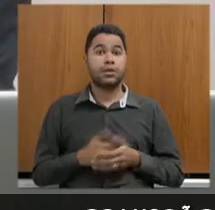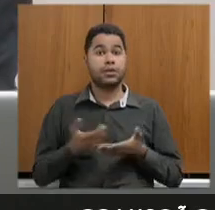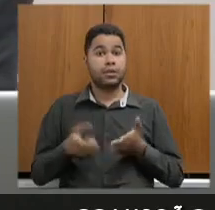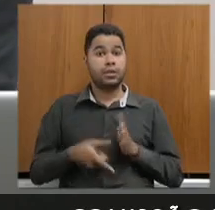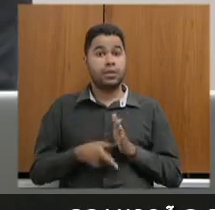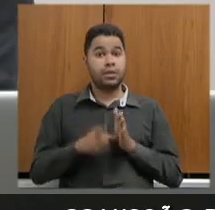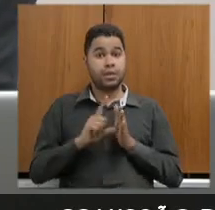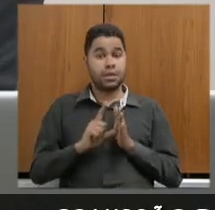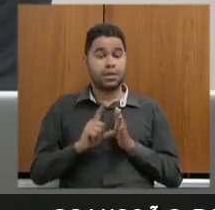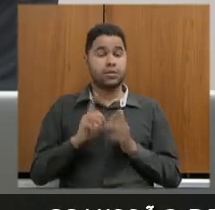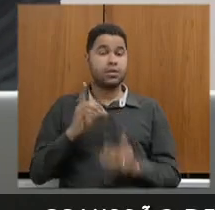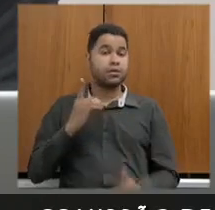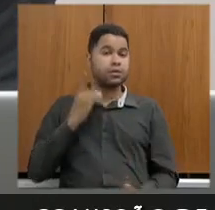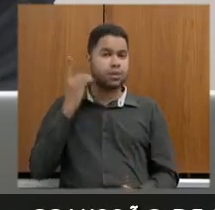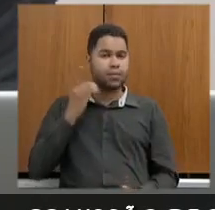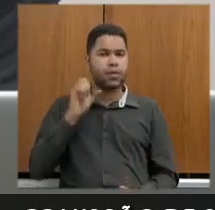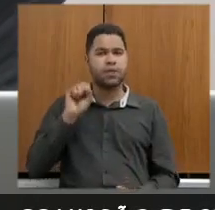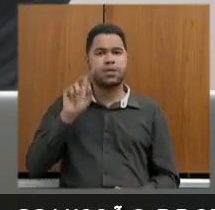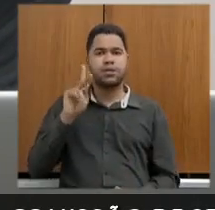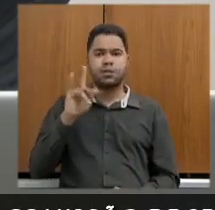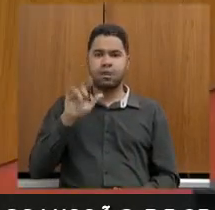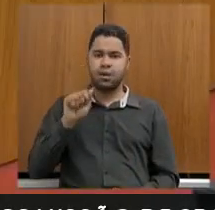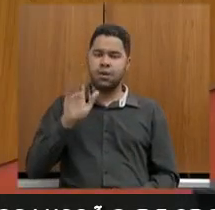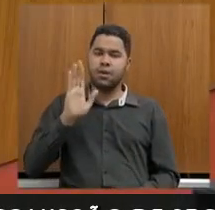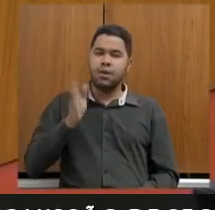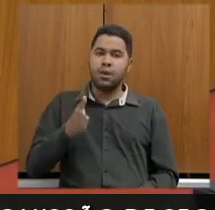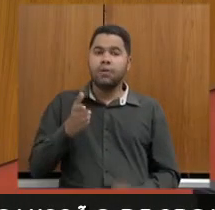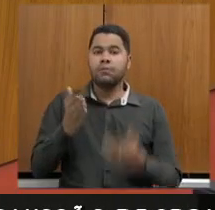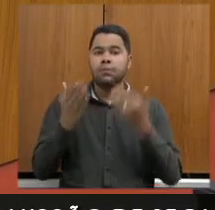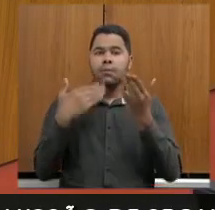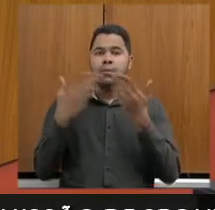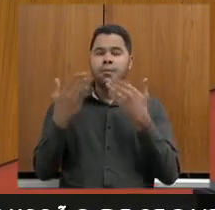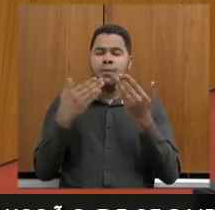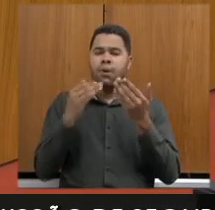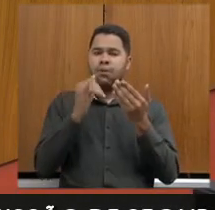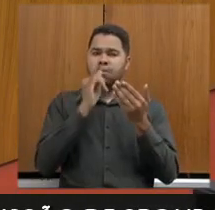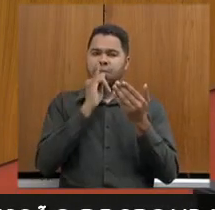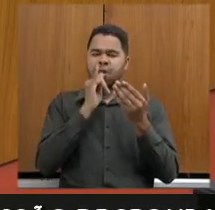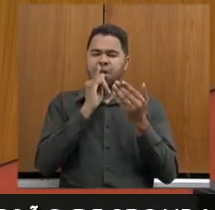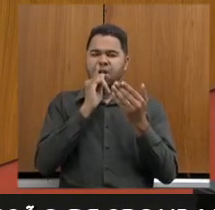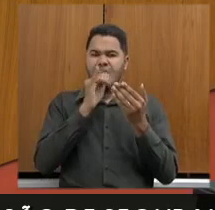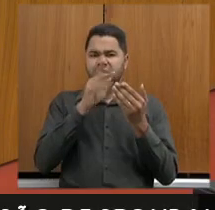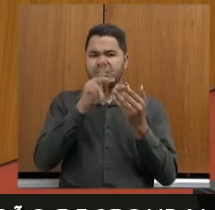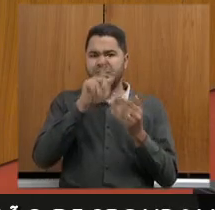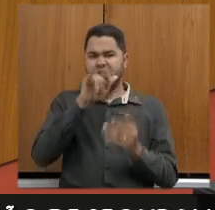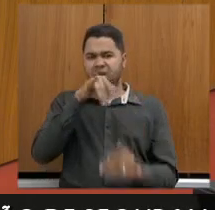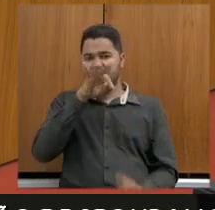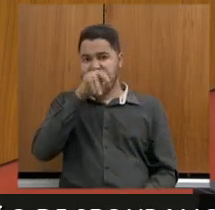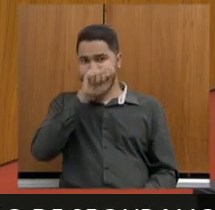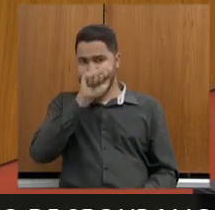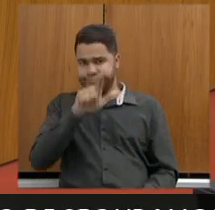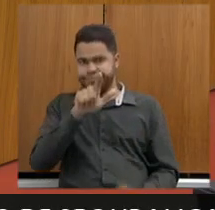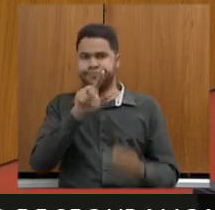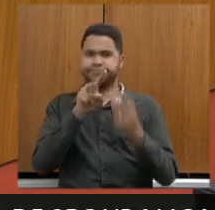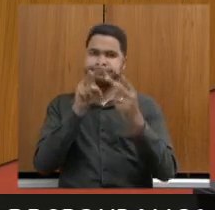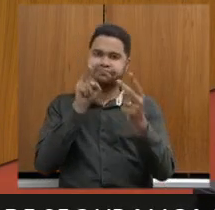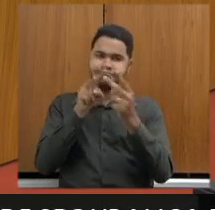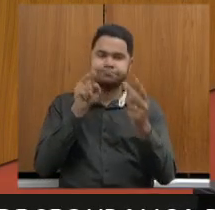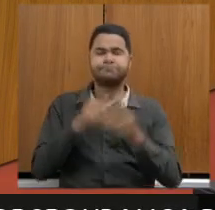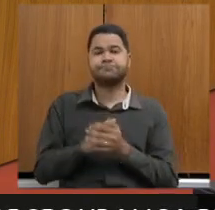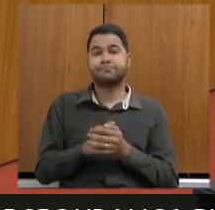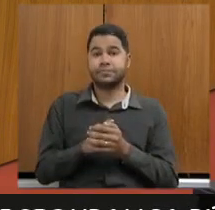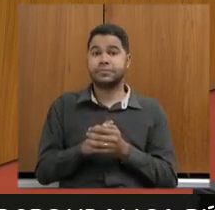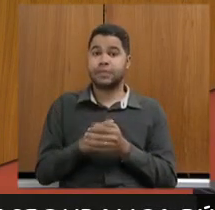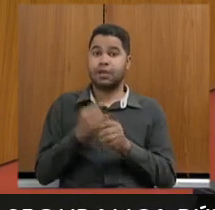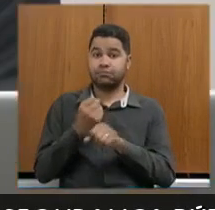deputada Sheila nós já conversamos sobre isso sobre a questão do plantão digital porque a integração Deputado a Sheila ela tem a